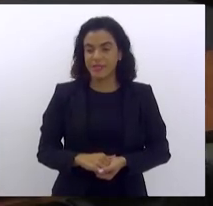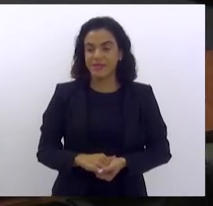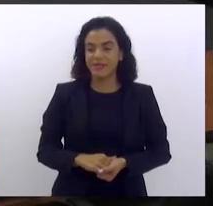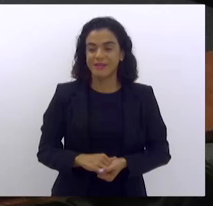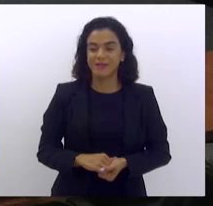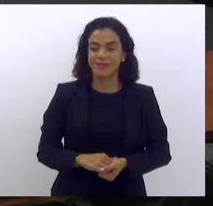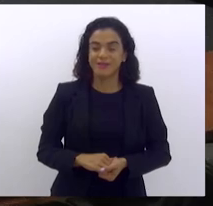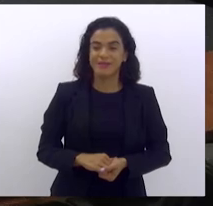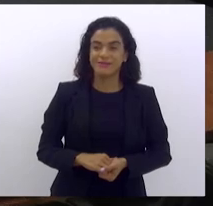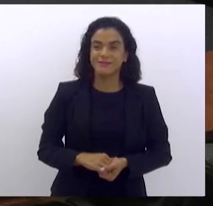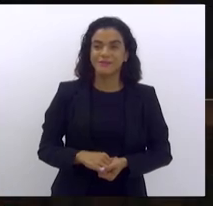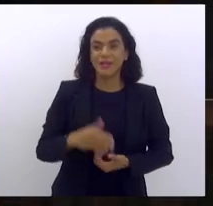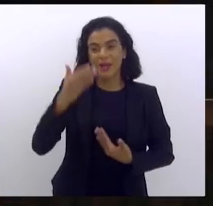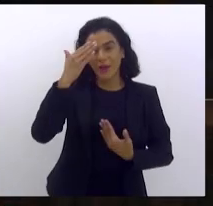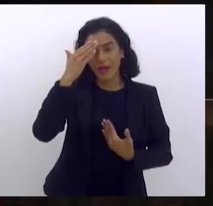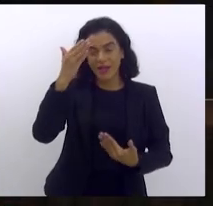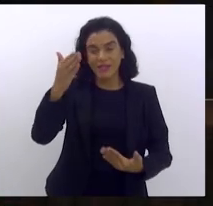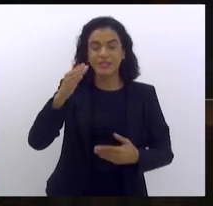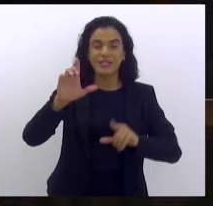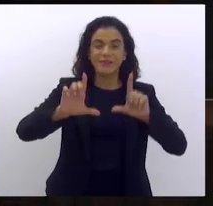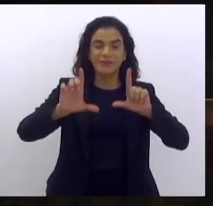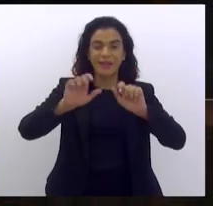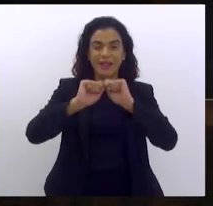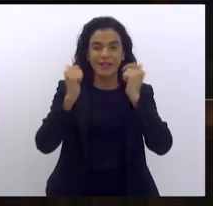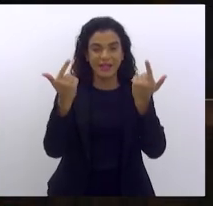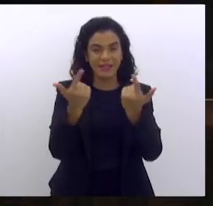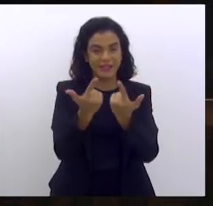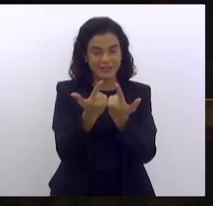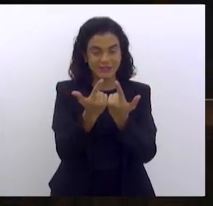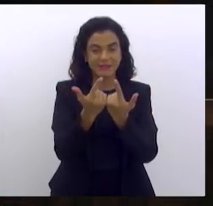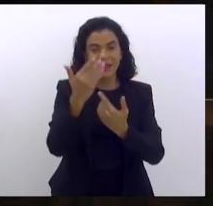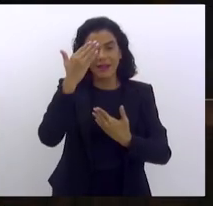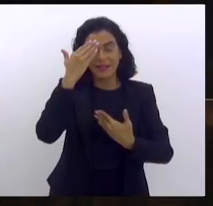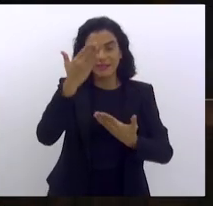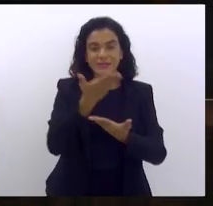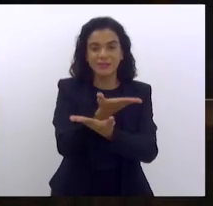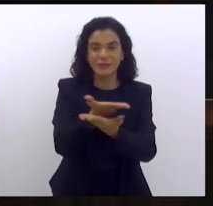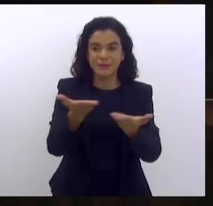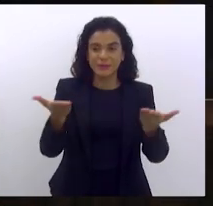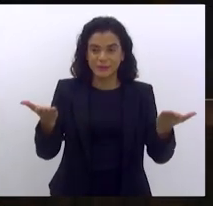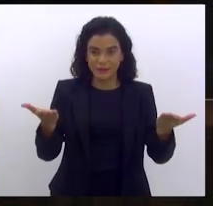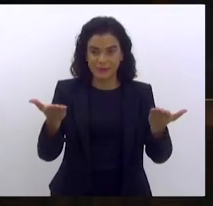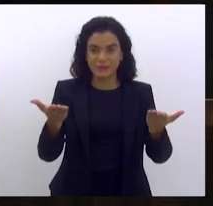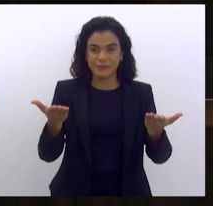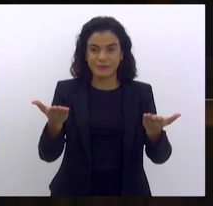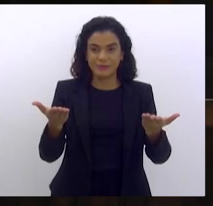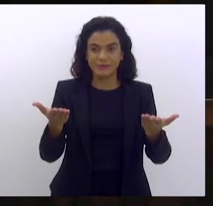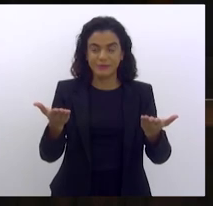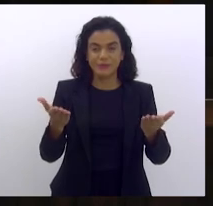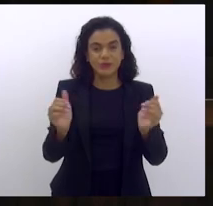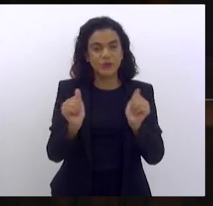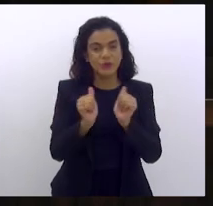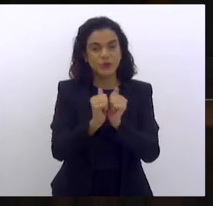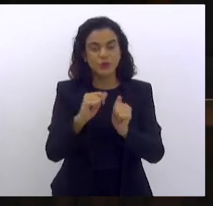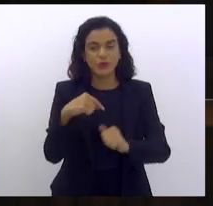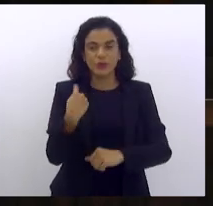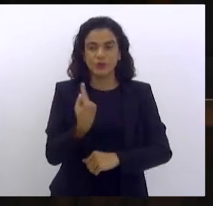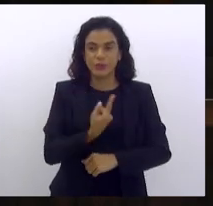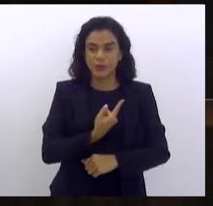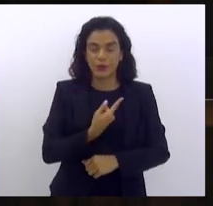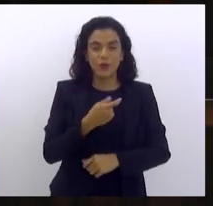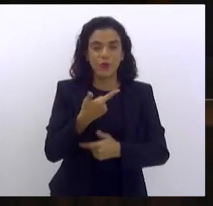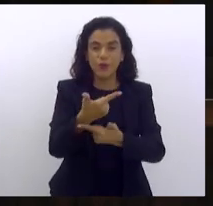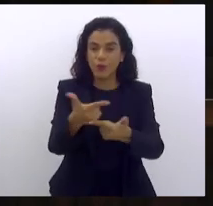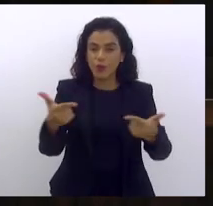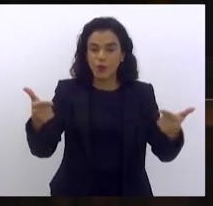Muito obrigado aí. Quero agradecer à TV Alerj, agradecer a todos aqui, que estão aqui junto a gente. Não